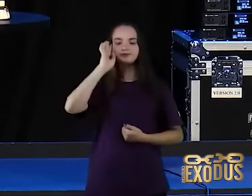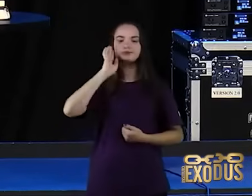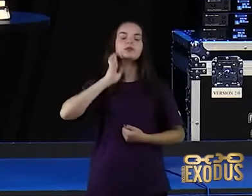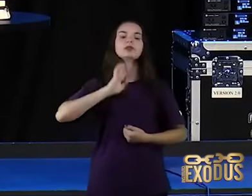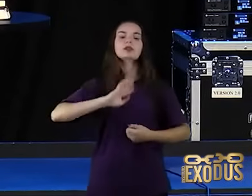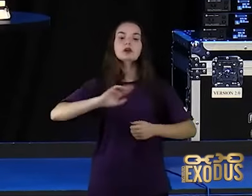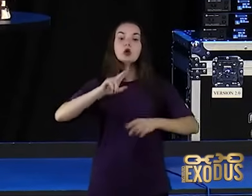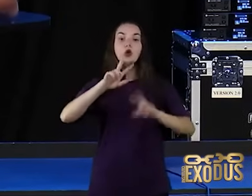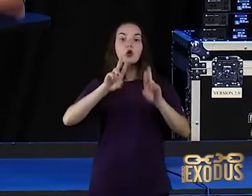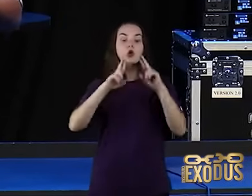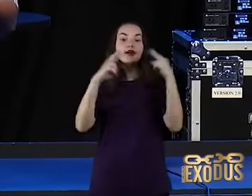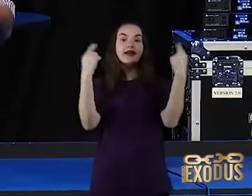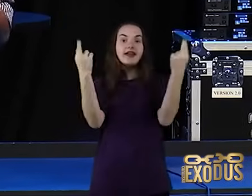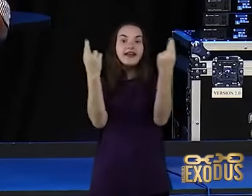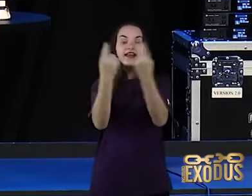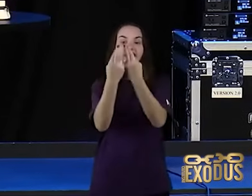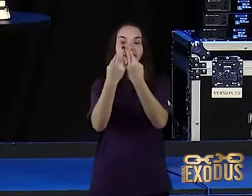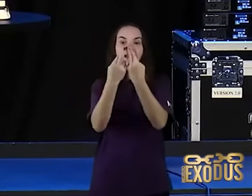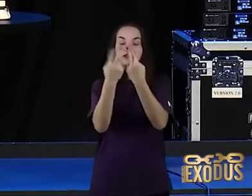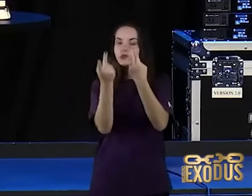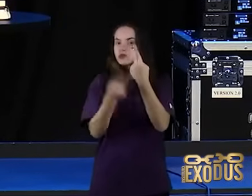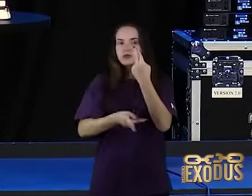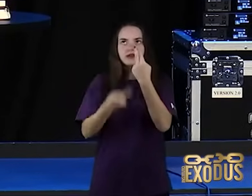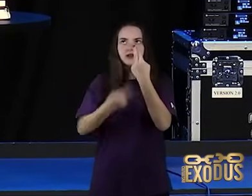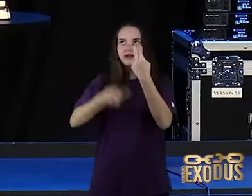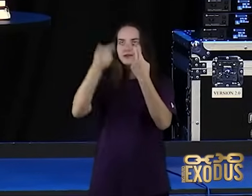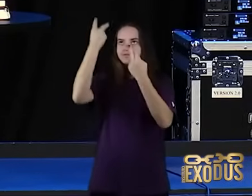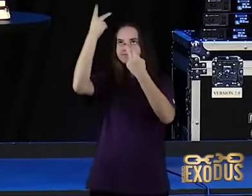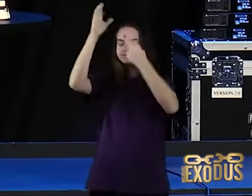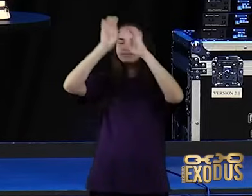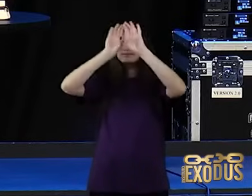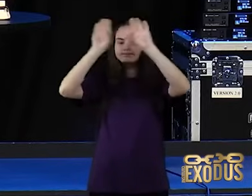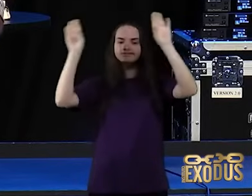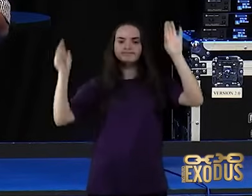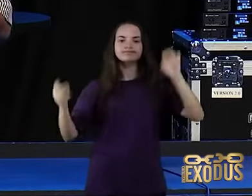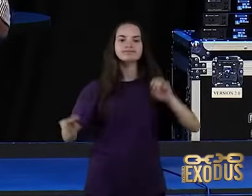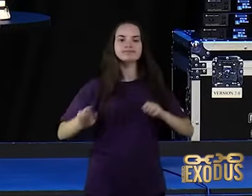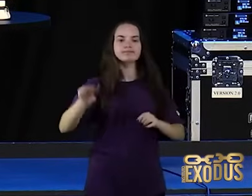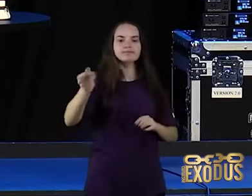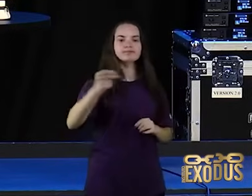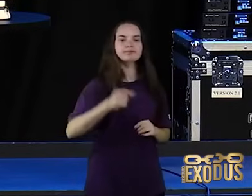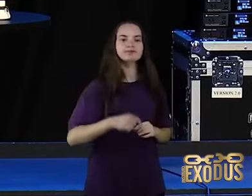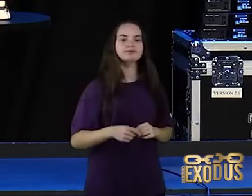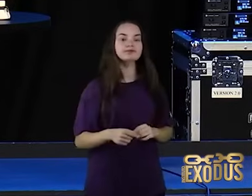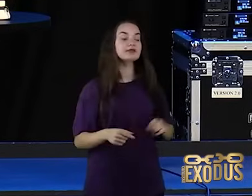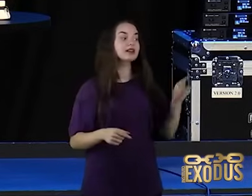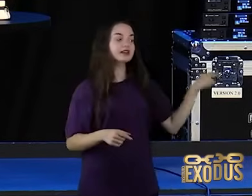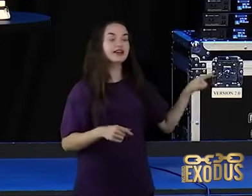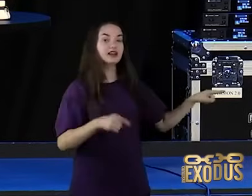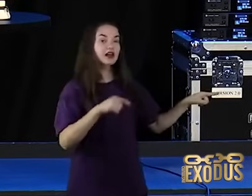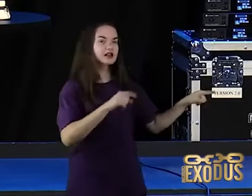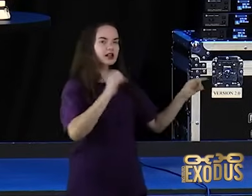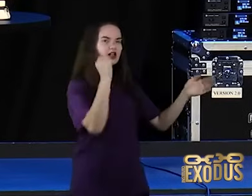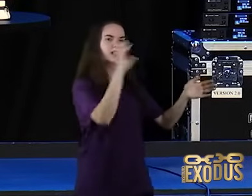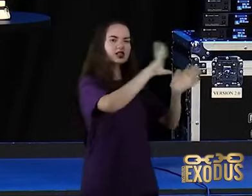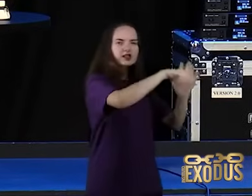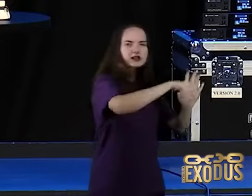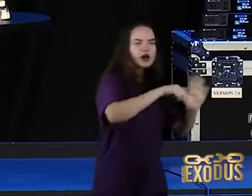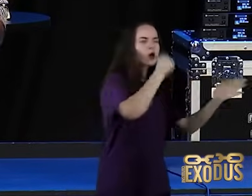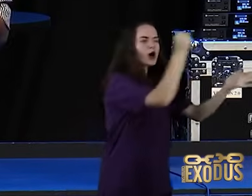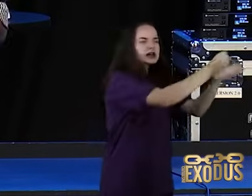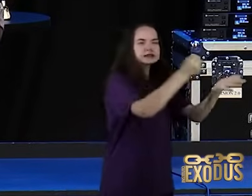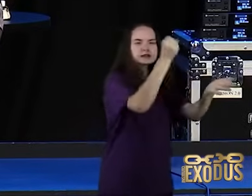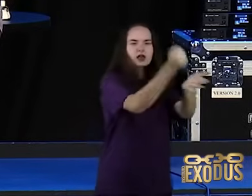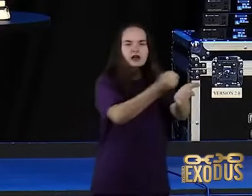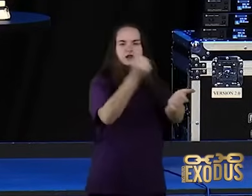de anos mas como meu mundo não é desse mundo e aí tem lá um assassino um ladrão